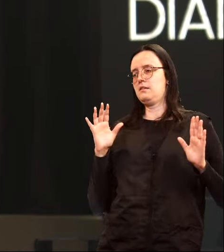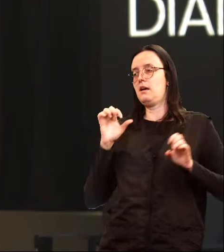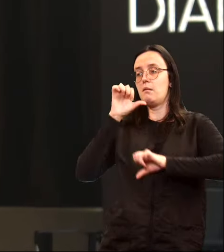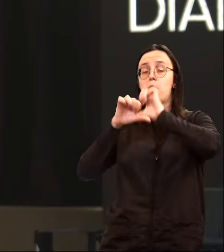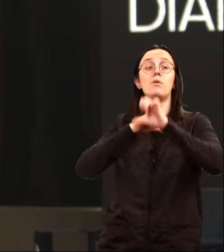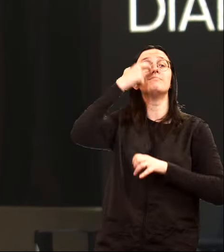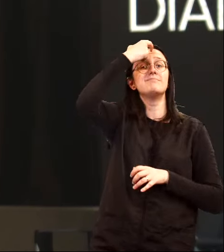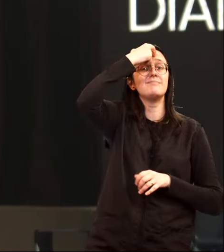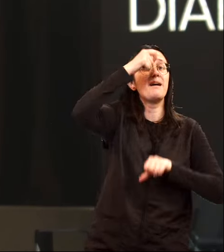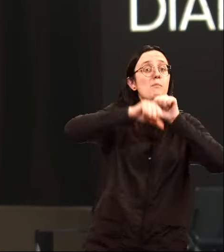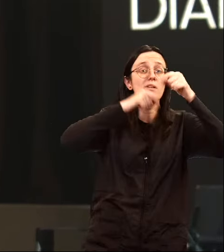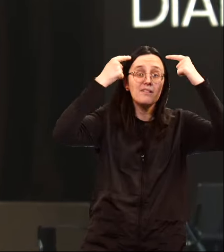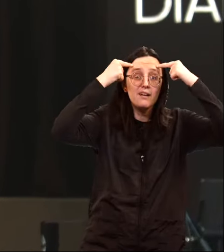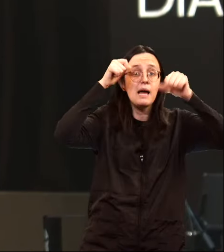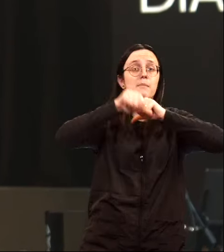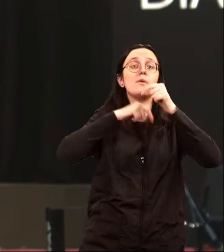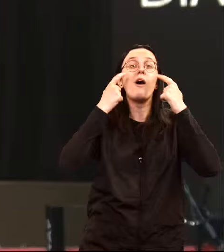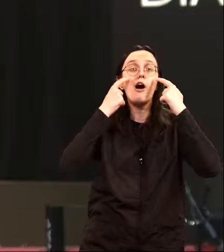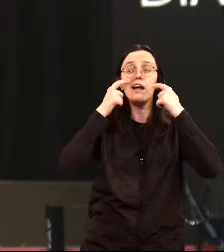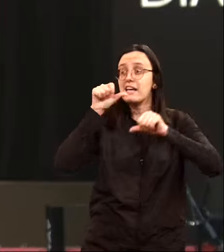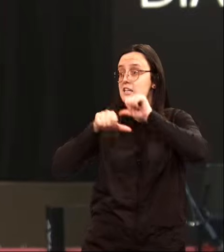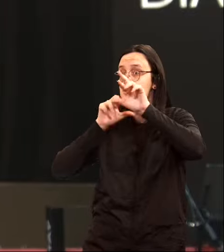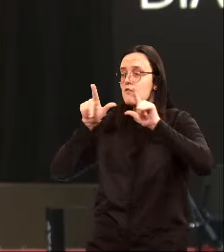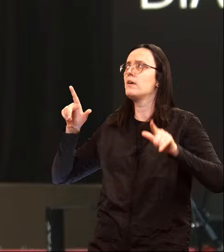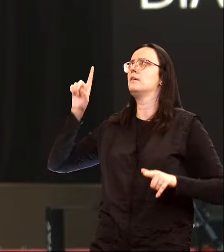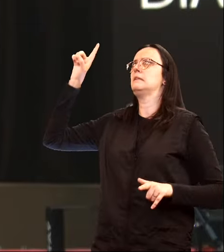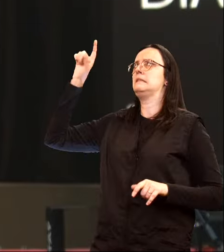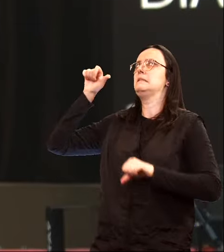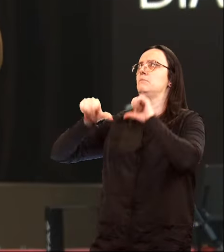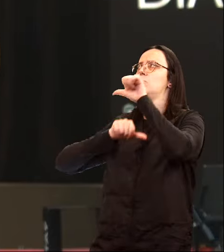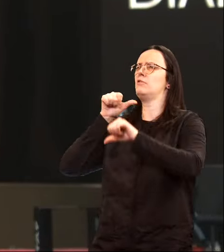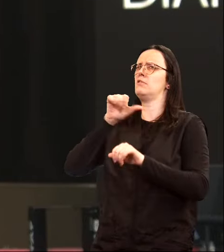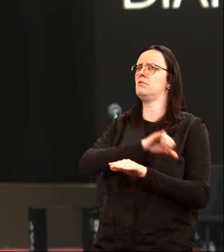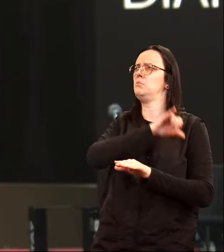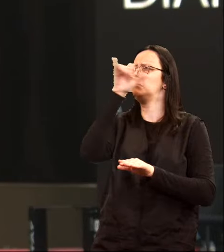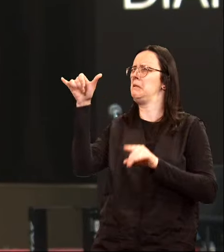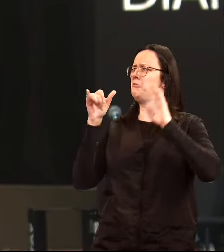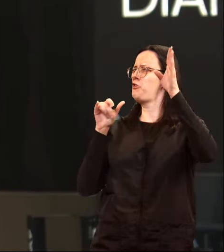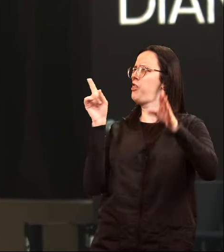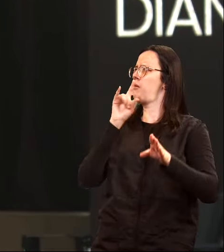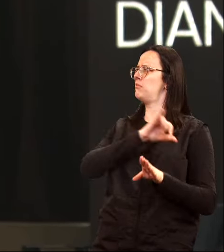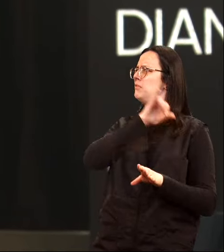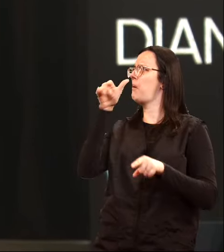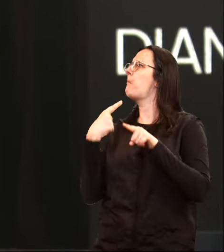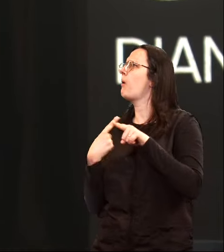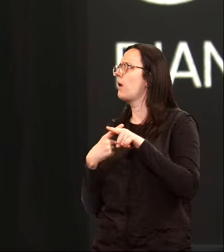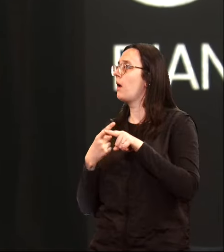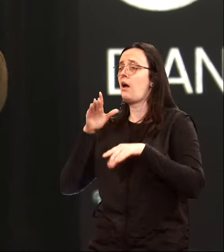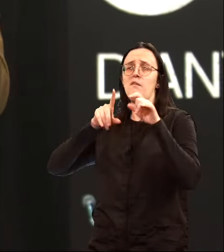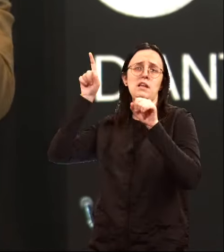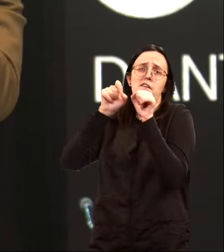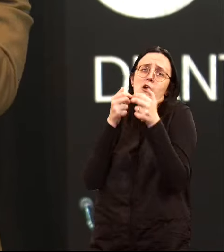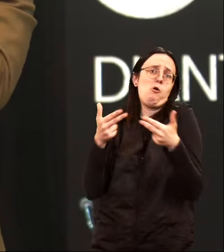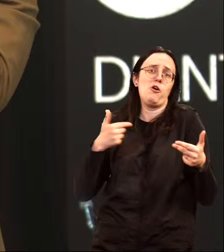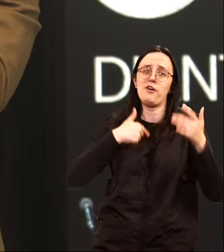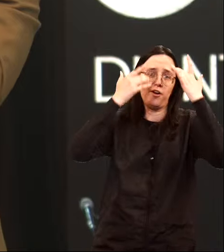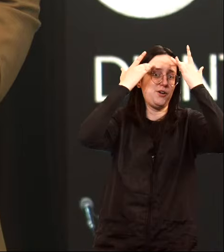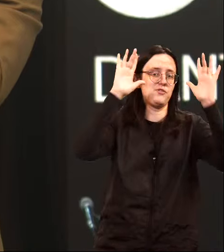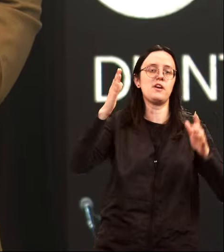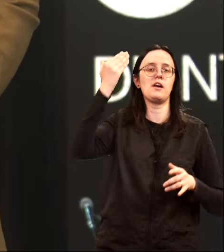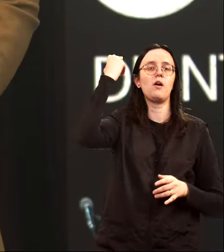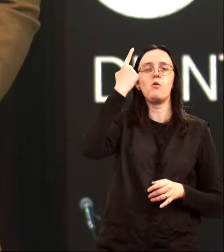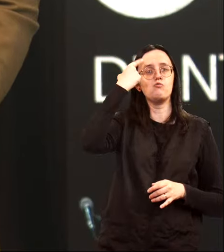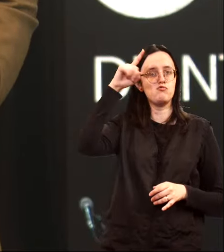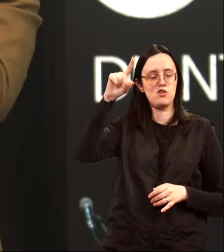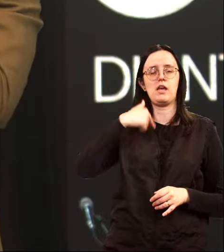olhar. Essa é uma oportunidade. Deus mexeu no meu itinerário. Talvez Ele tenha algo para fazer na vida de alguém. Eu nunca me esqueço do rapaz que Deus